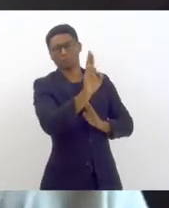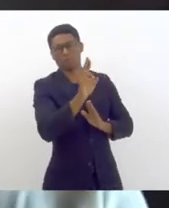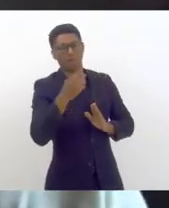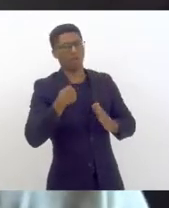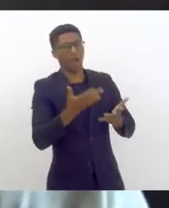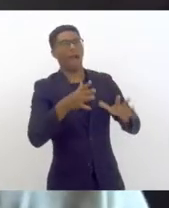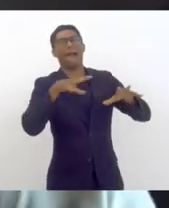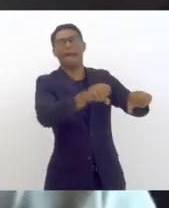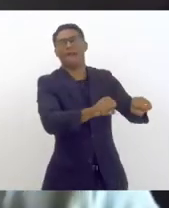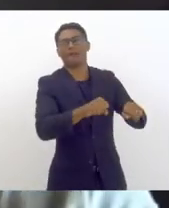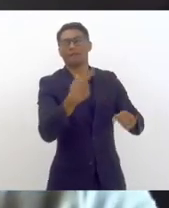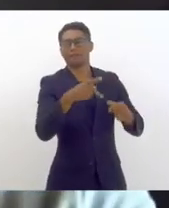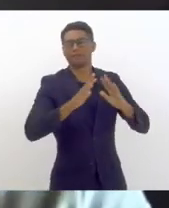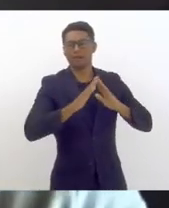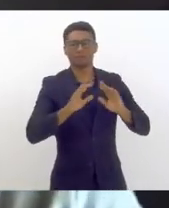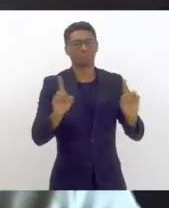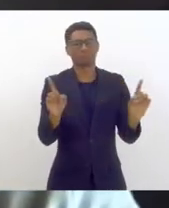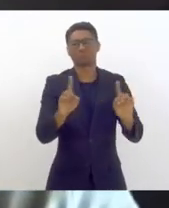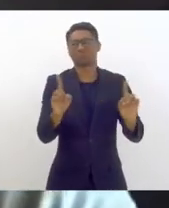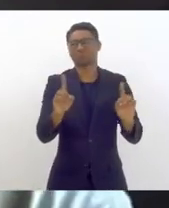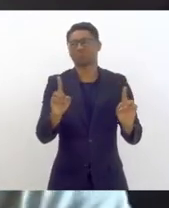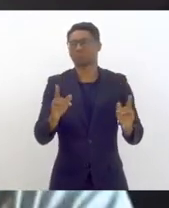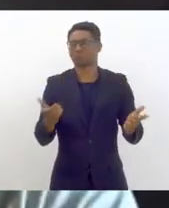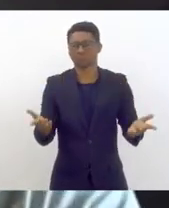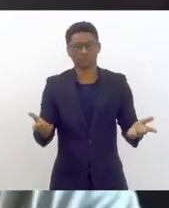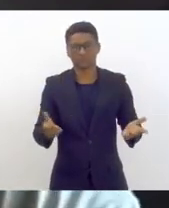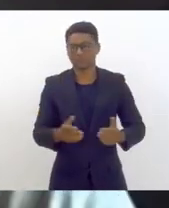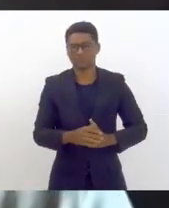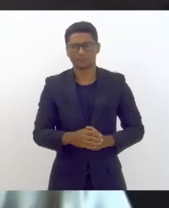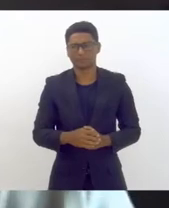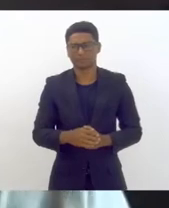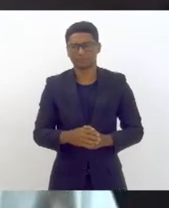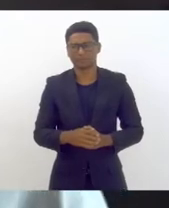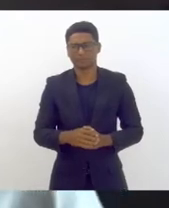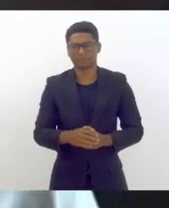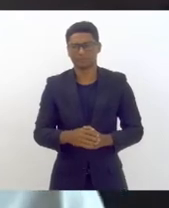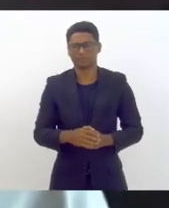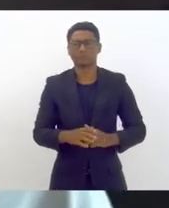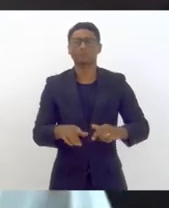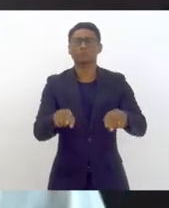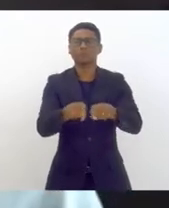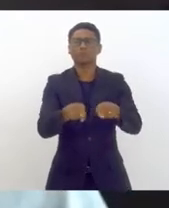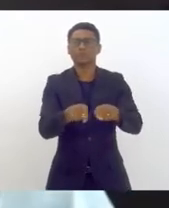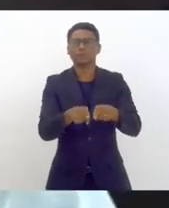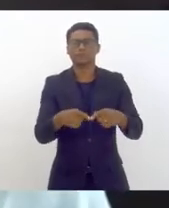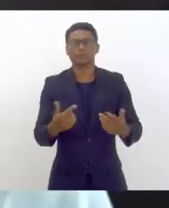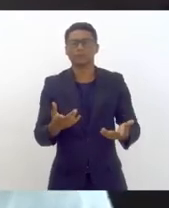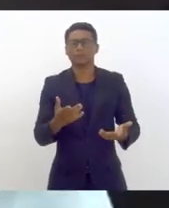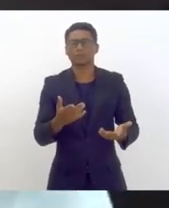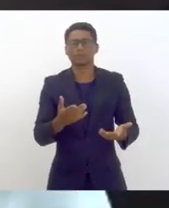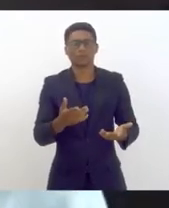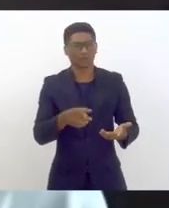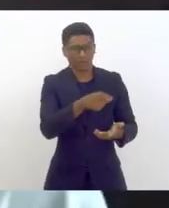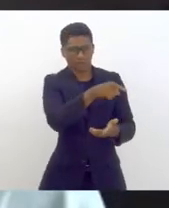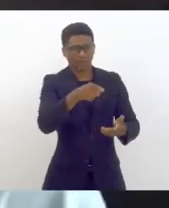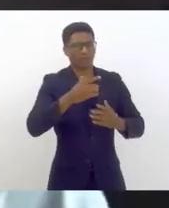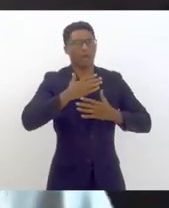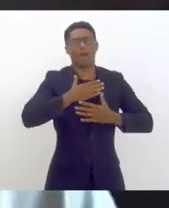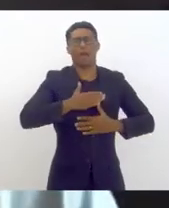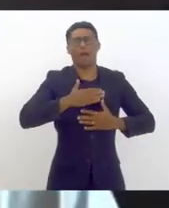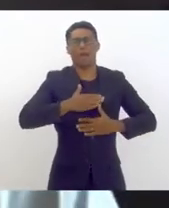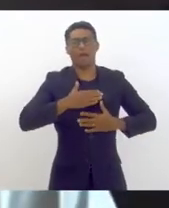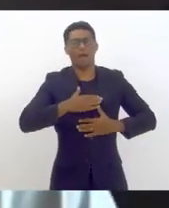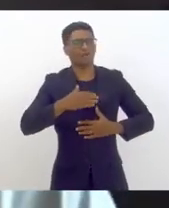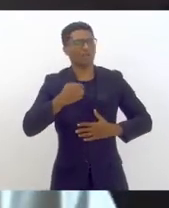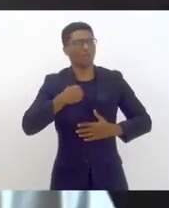dão acesso a esses sítios de interesse à visitação, nem quer perturbar a vida ou a tranquilidade de ninguém. É